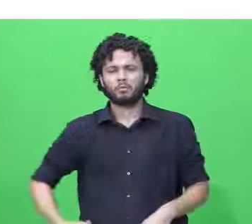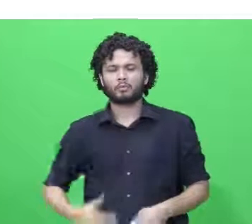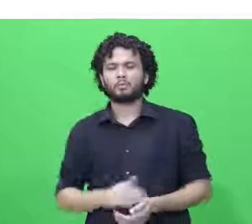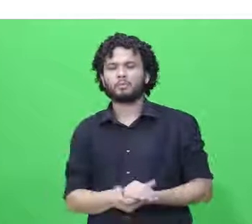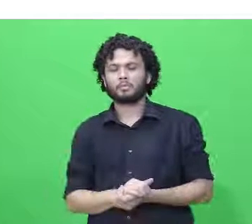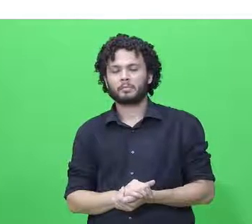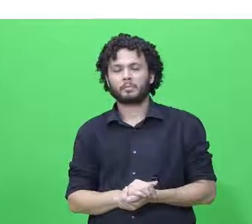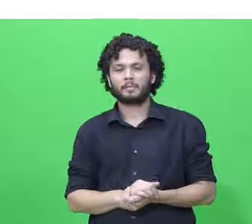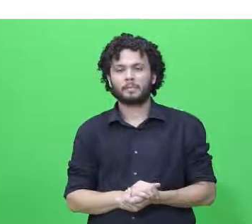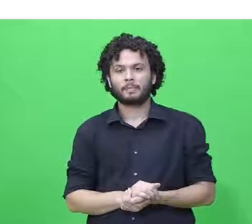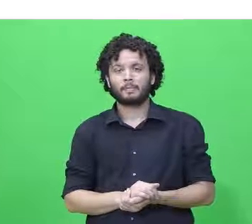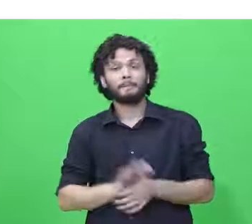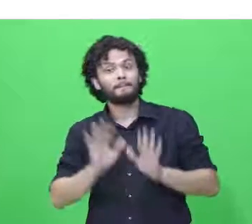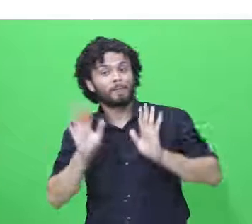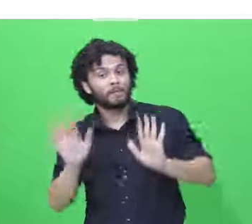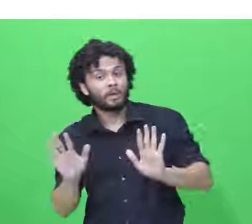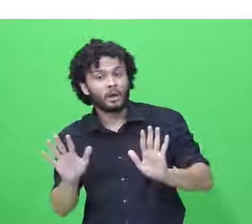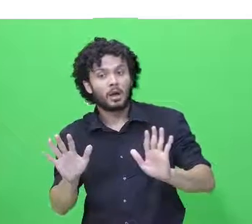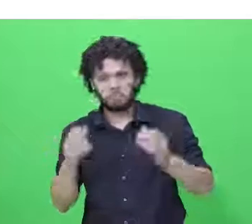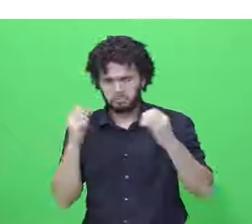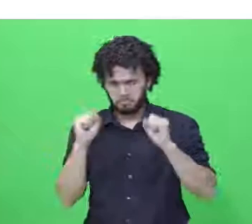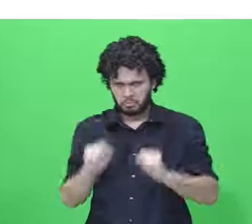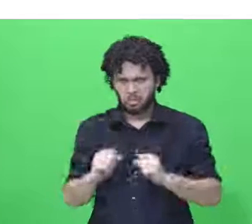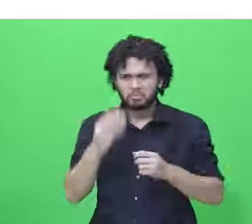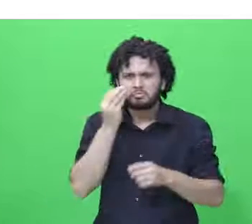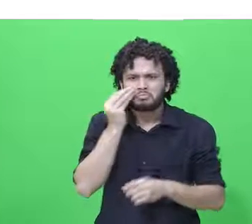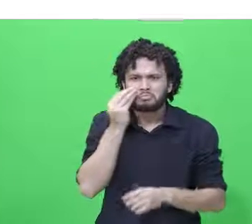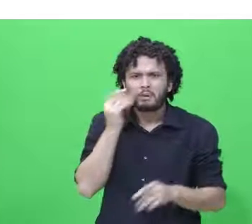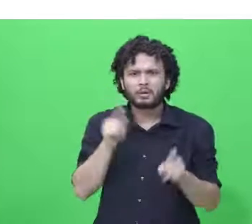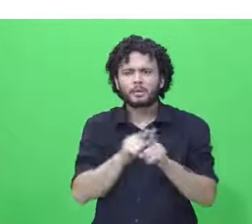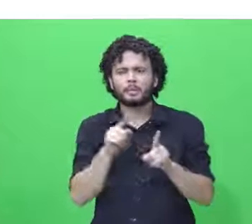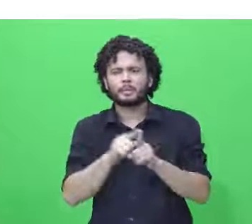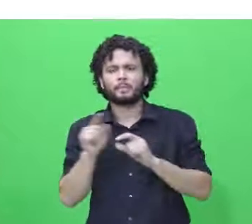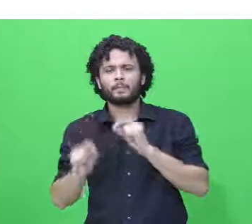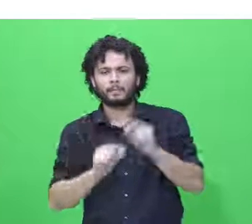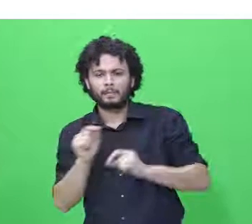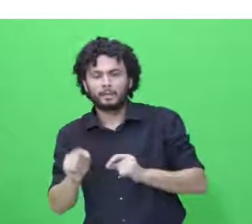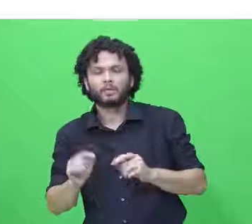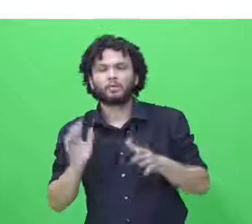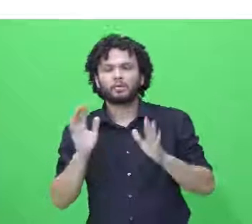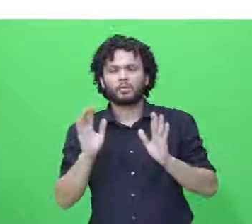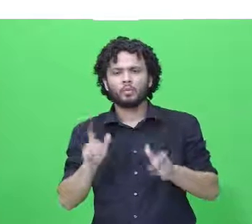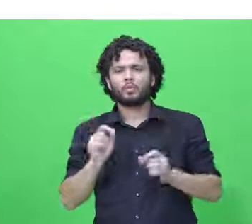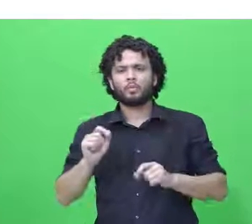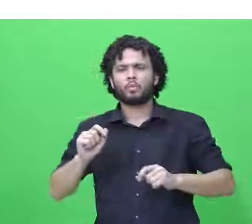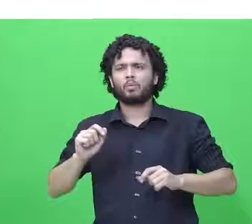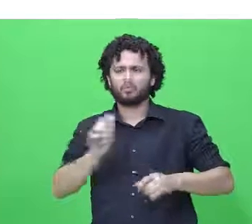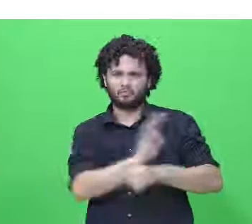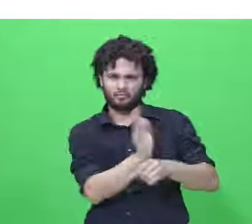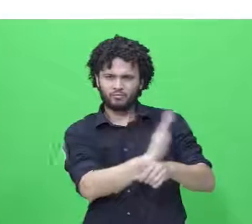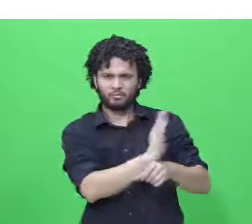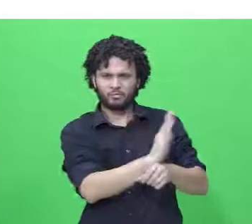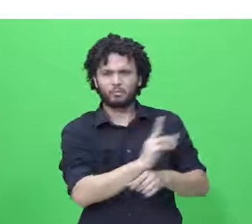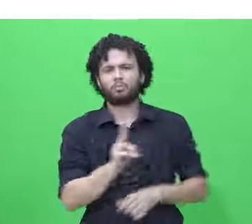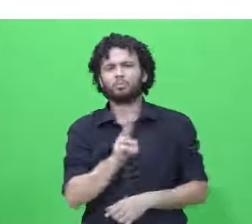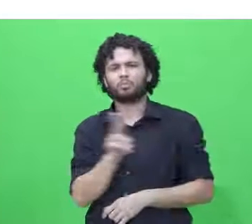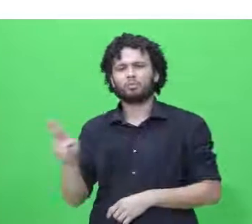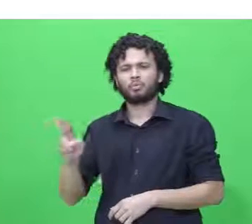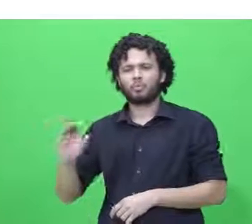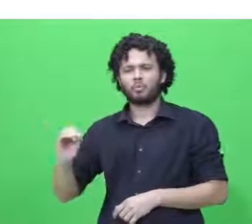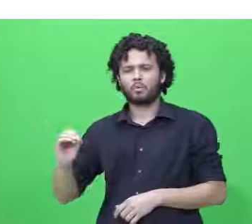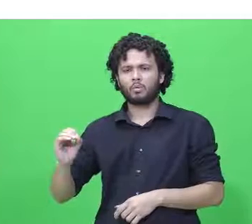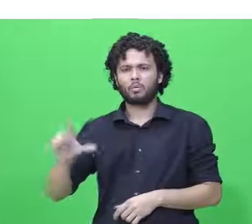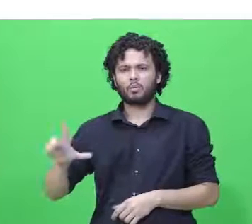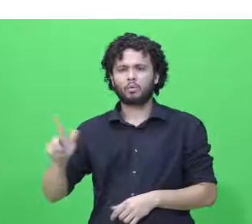revolucionário. Detalhe, vocês podem inclusive ver esse levante retratado naquele filme Olga, né, que é brasileiro